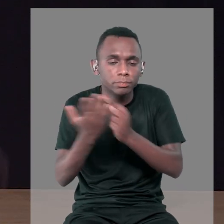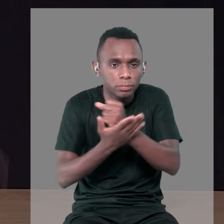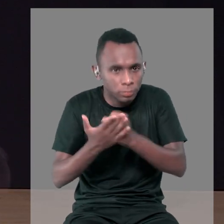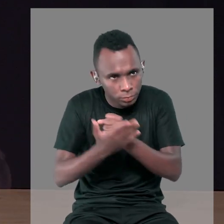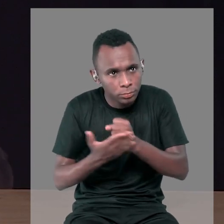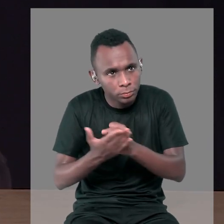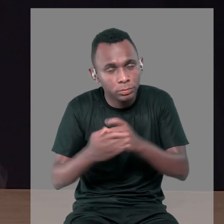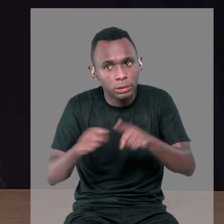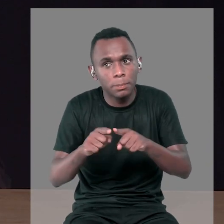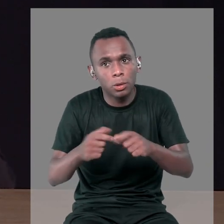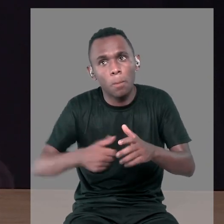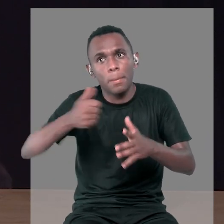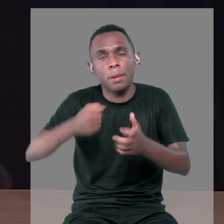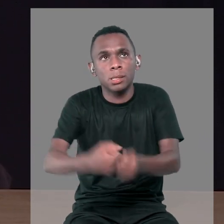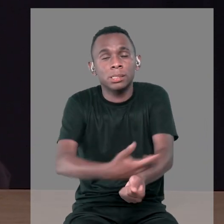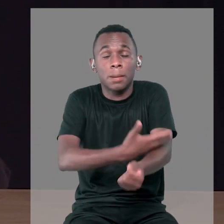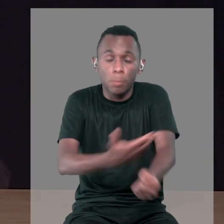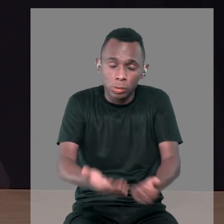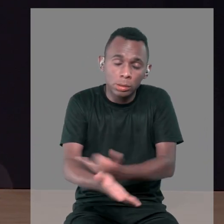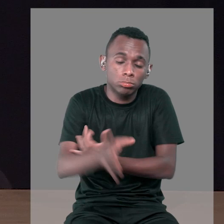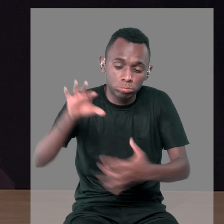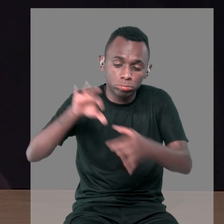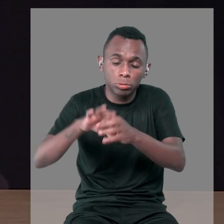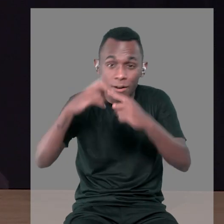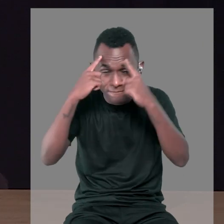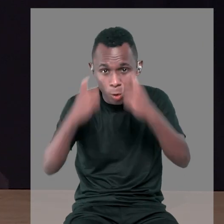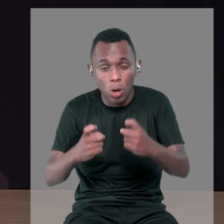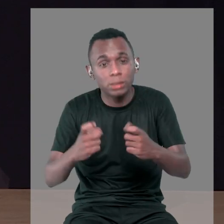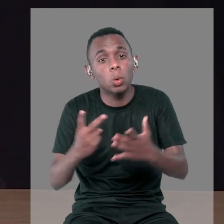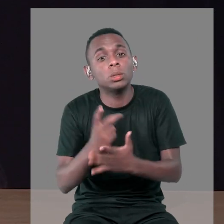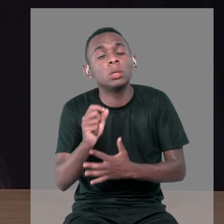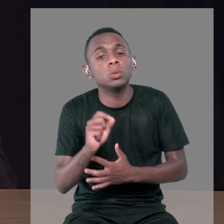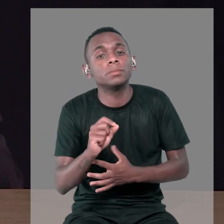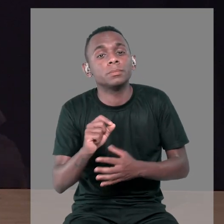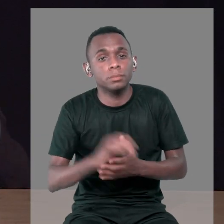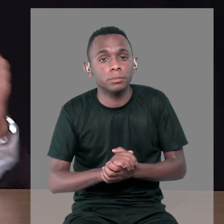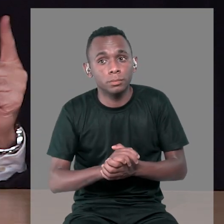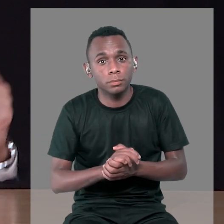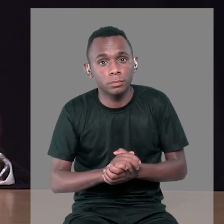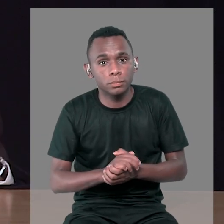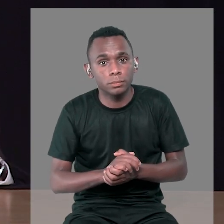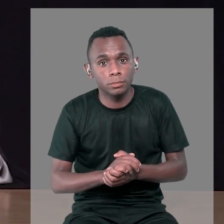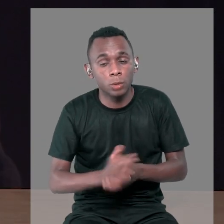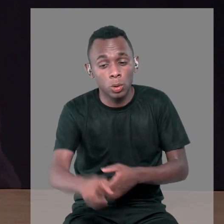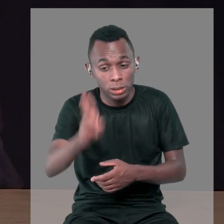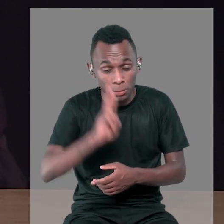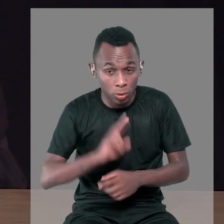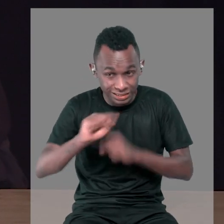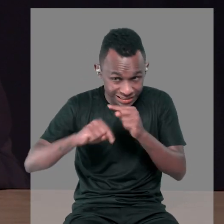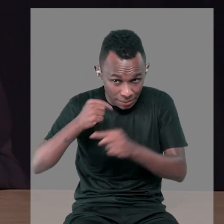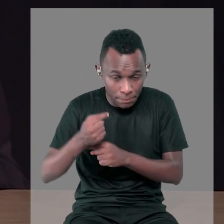das emoções, se a gente quiser assim, da violência, faz com que o resultado final de uma guerra nunca